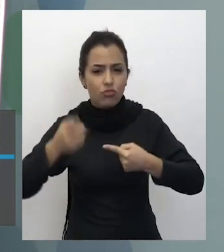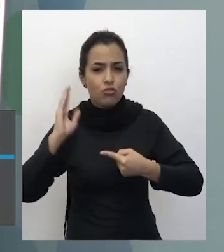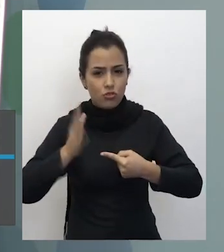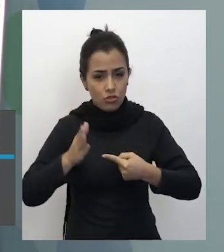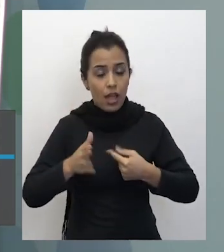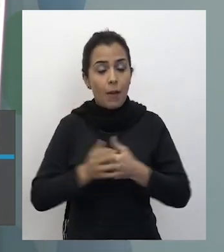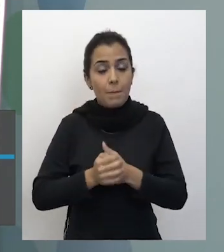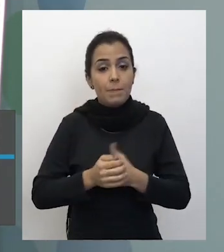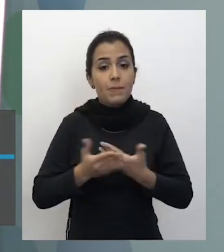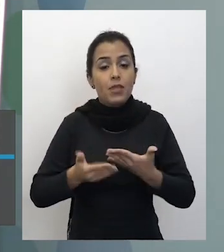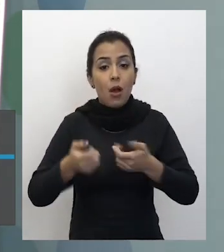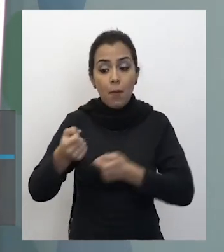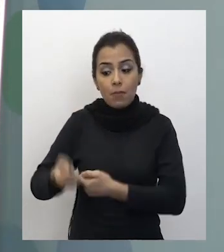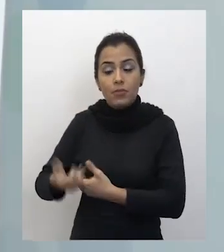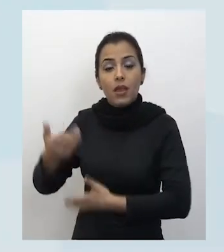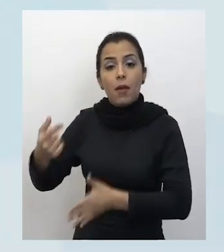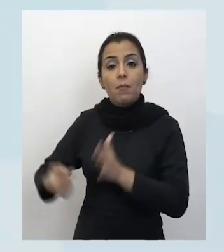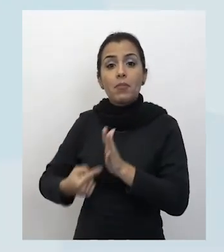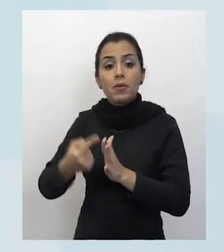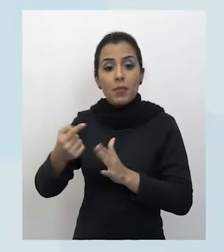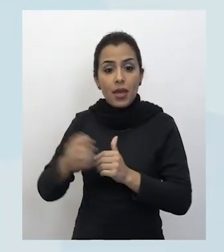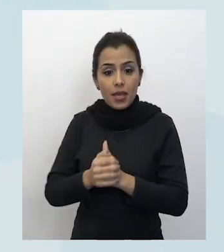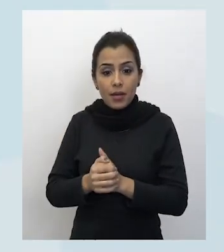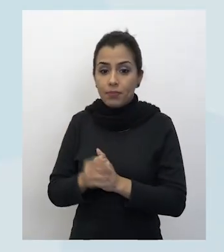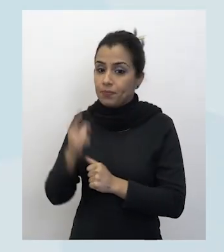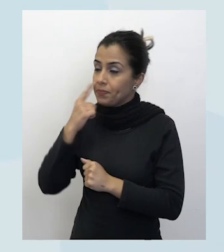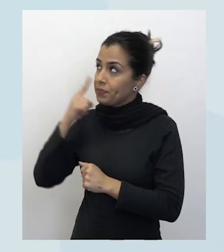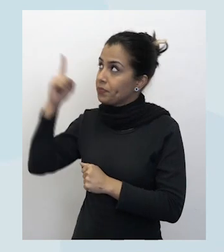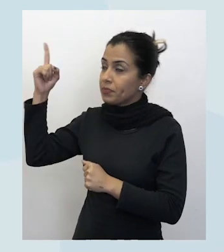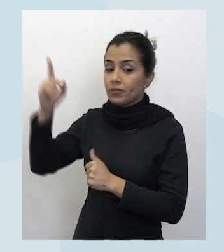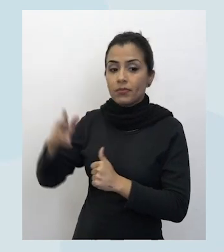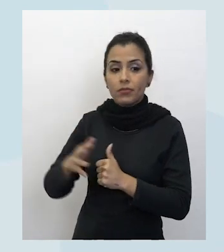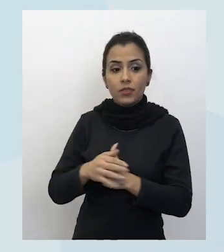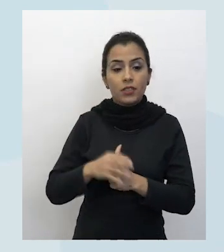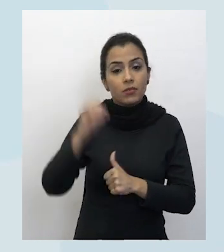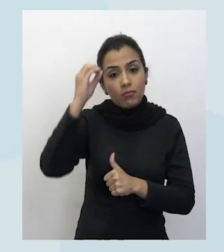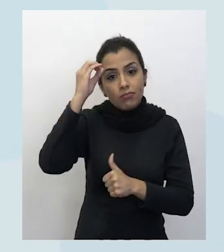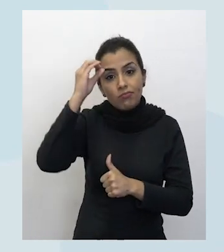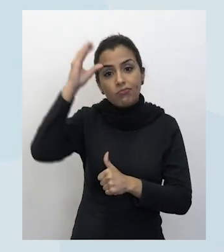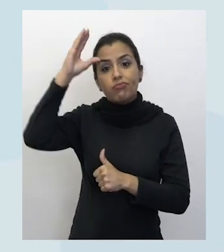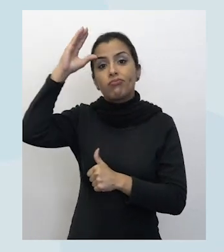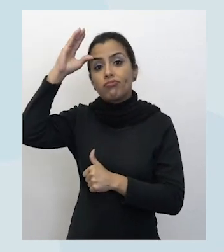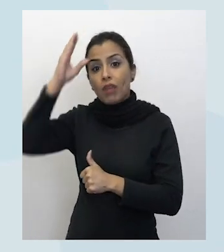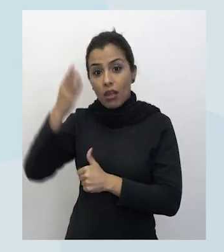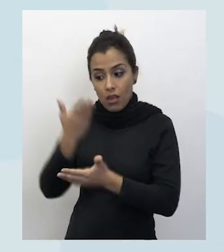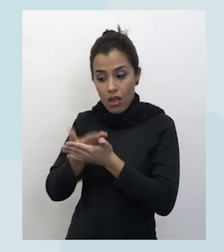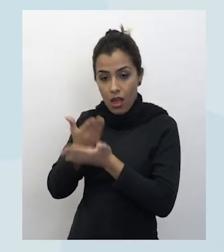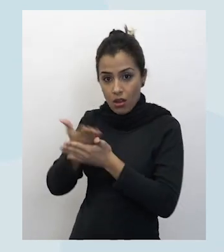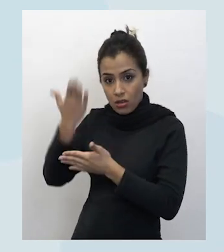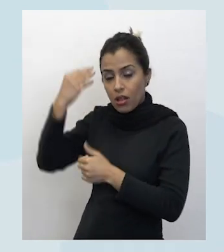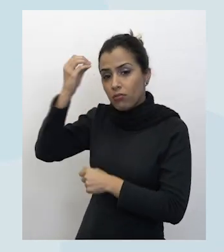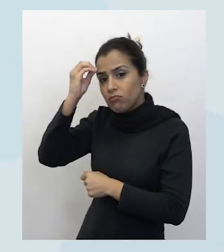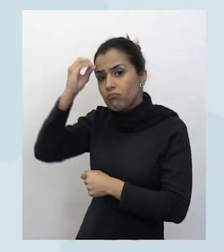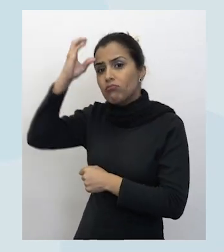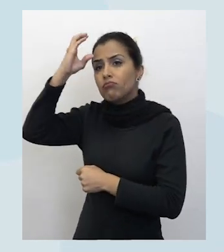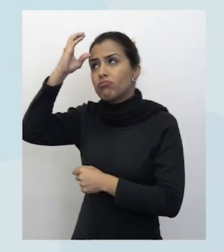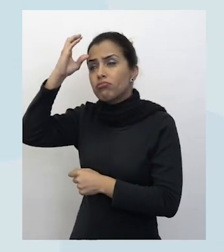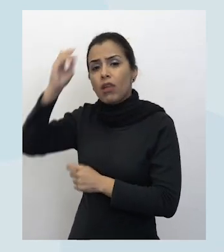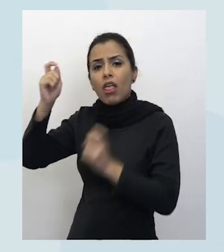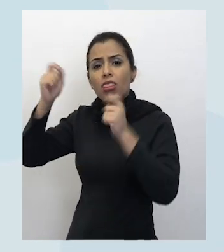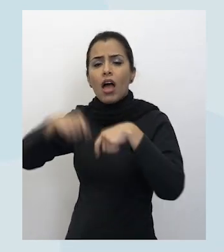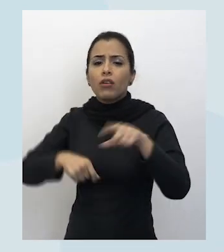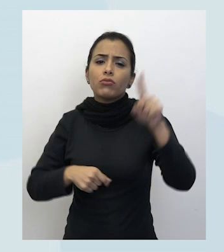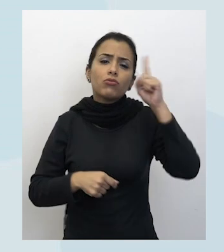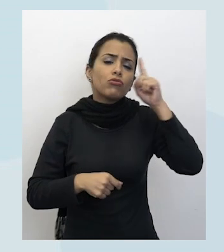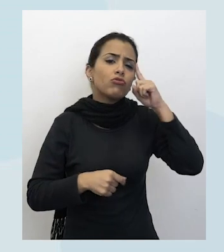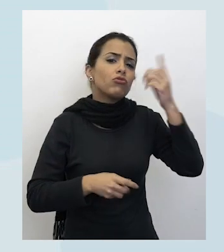primeira interação do chat aí, ó. Como será que esse conhecimento que a gente trabalhou nas aulas anteriores pode ser aplicado no dia a dia? O que